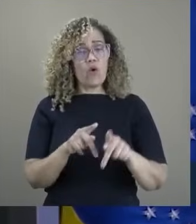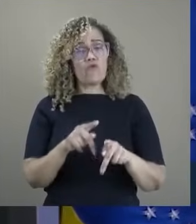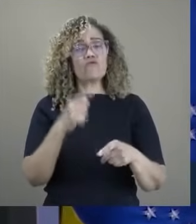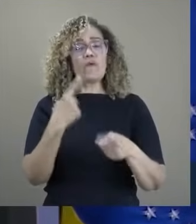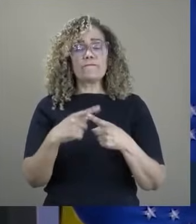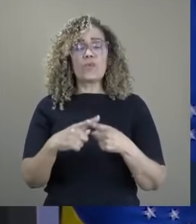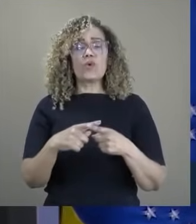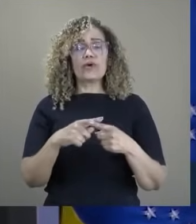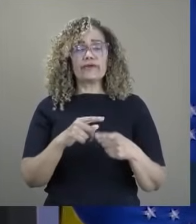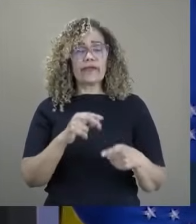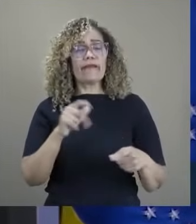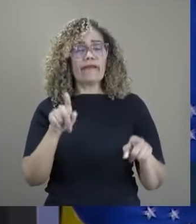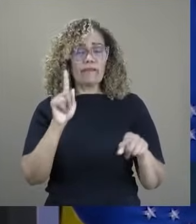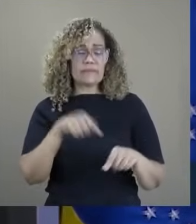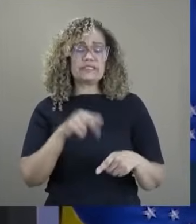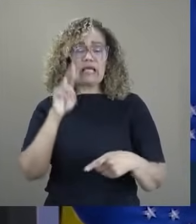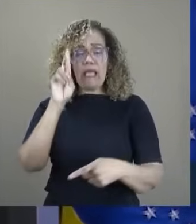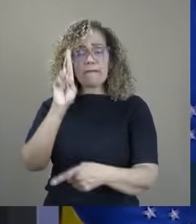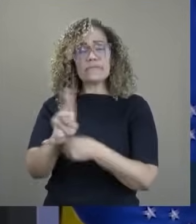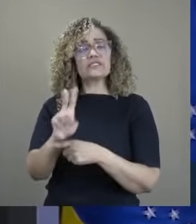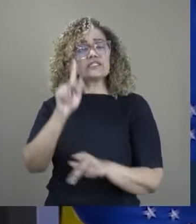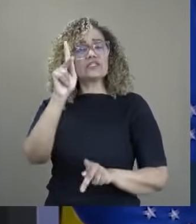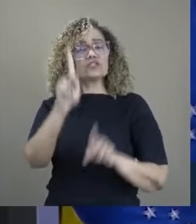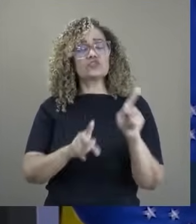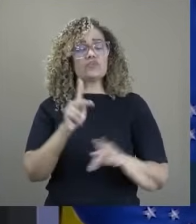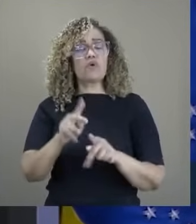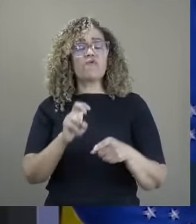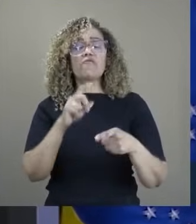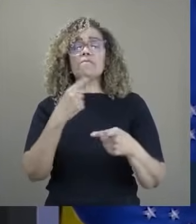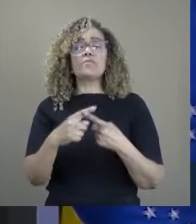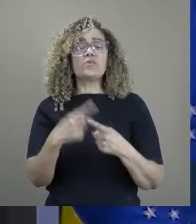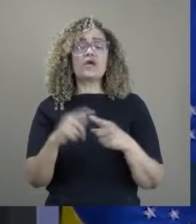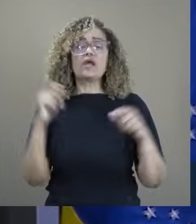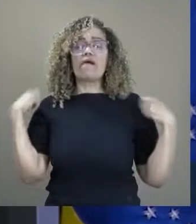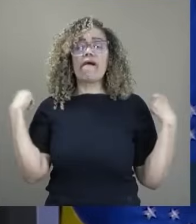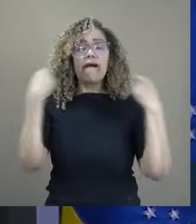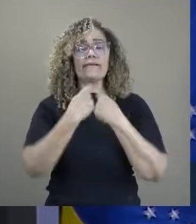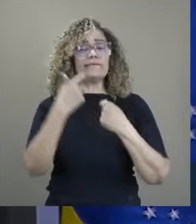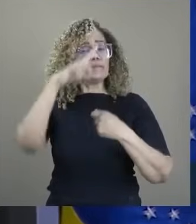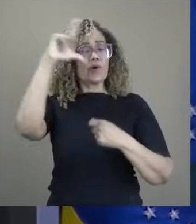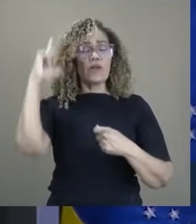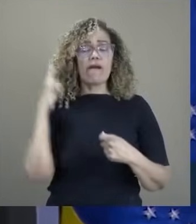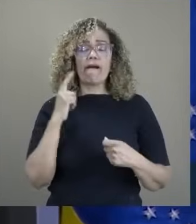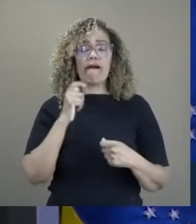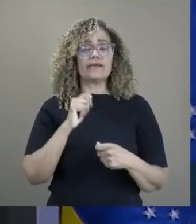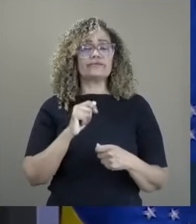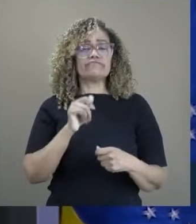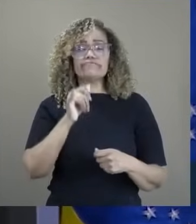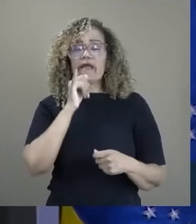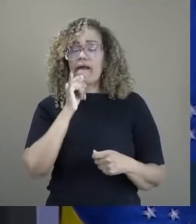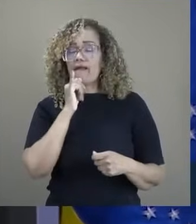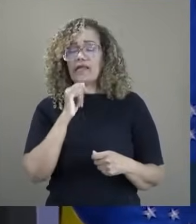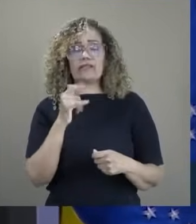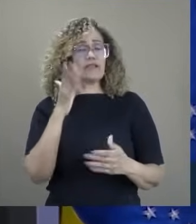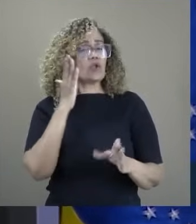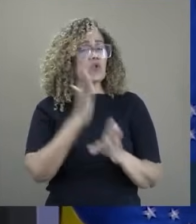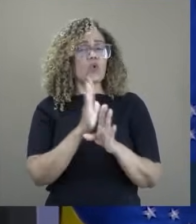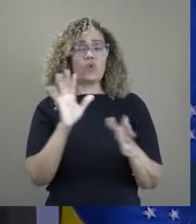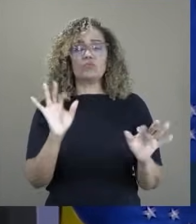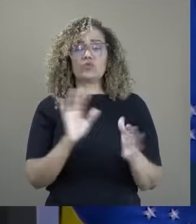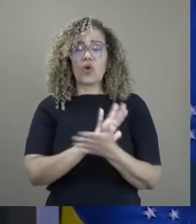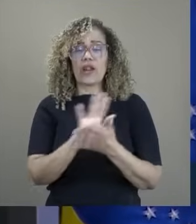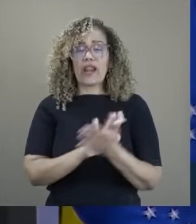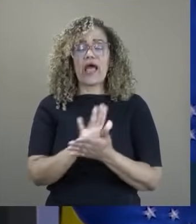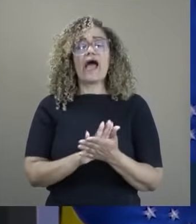e eu não posso falar pelo povo porque o Ministro Alexandre de Moraes até agora não achou absolutamente nada mas quis